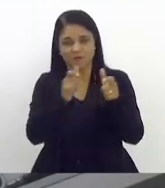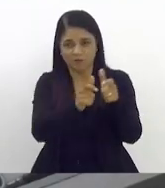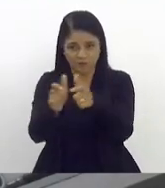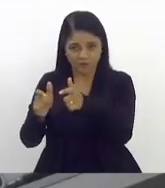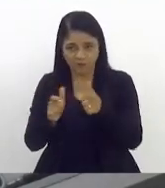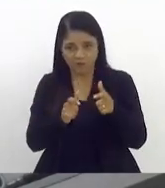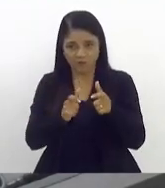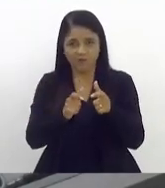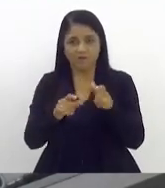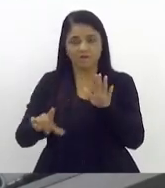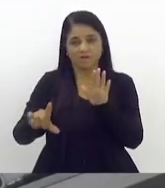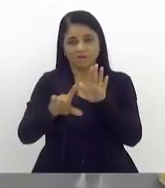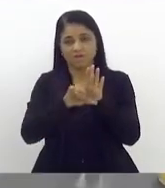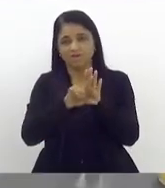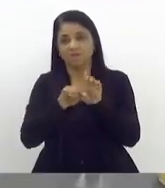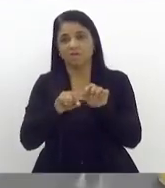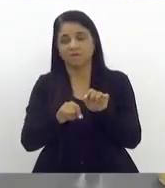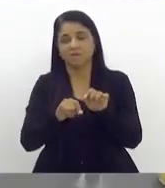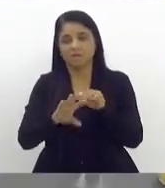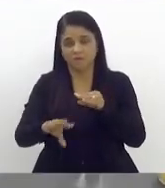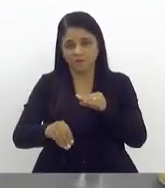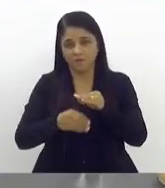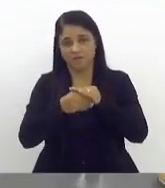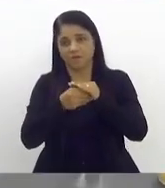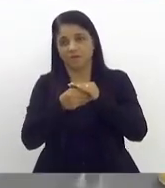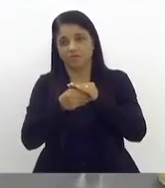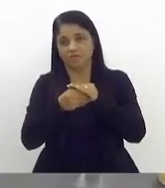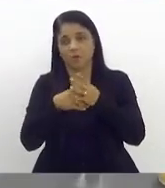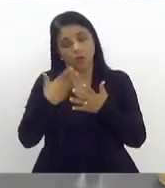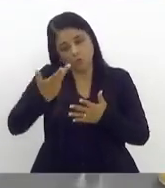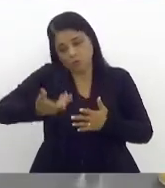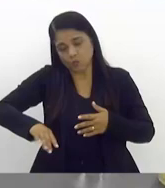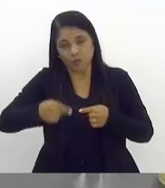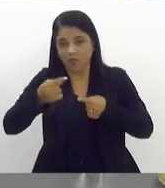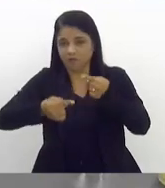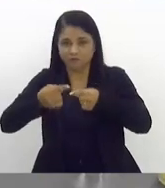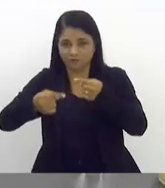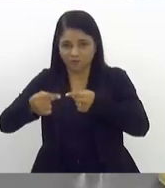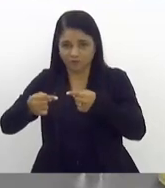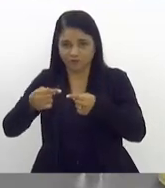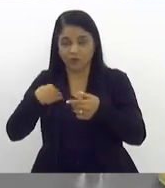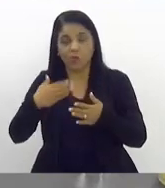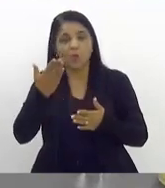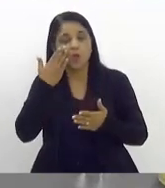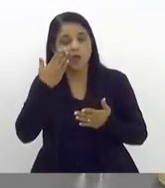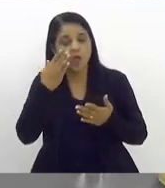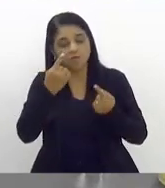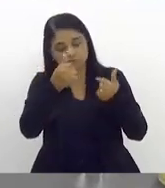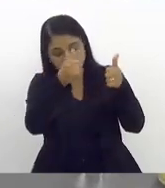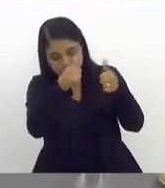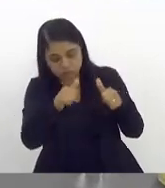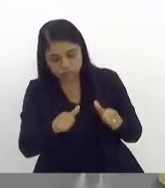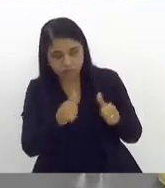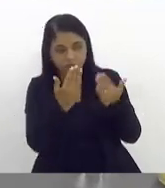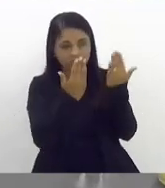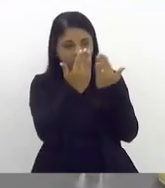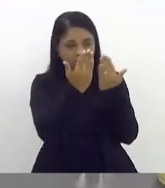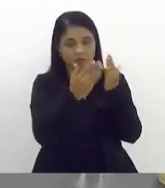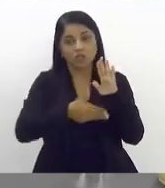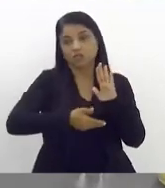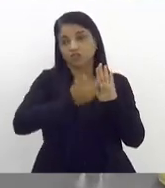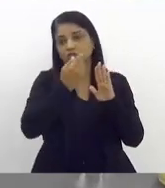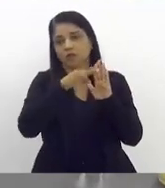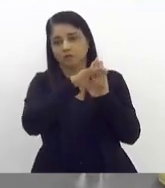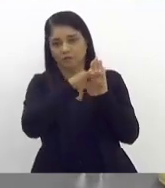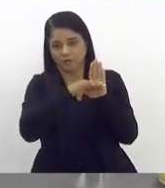pela legalidade com emenda. Senhor presidente, eu não quero discutir, não. Eu quero vista. Então, um projeto com vista retirado de pauta com vista